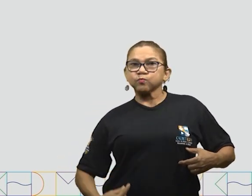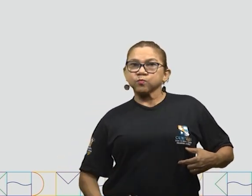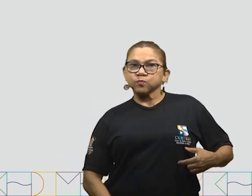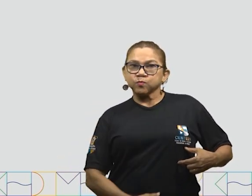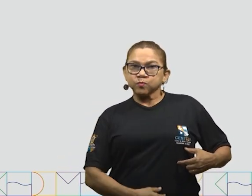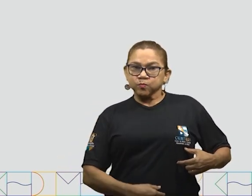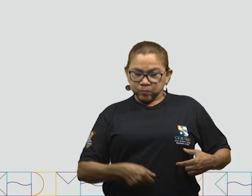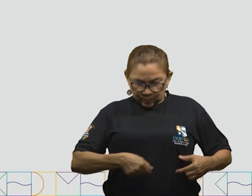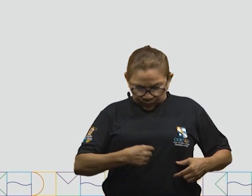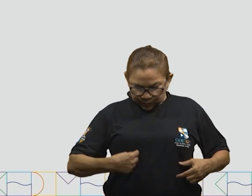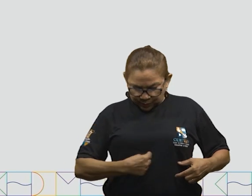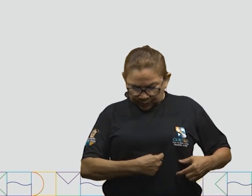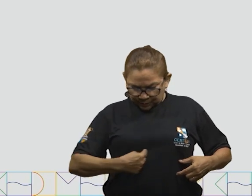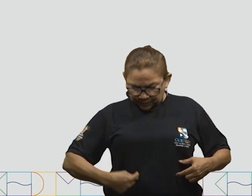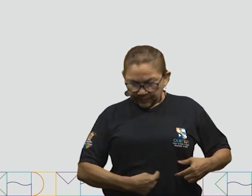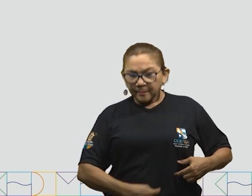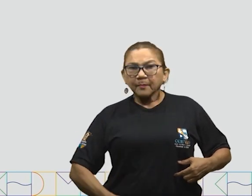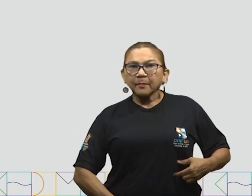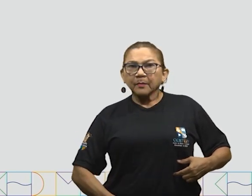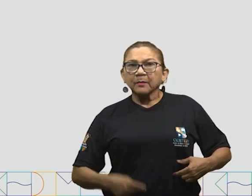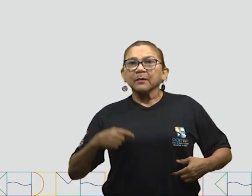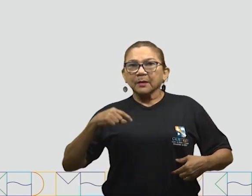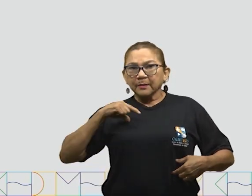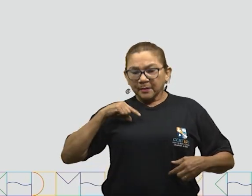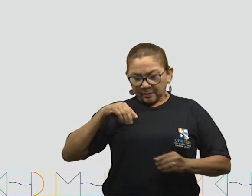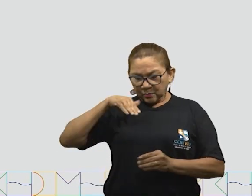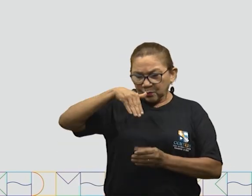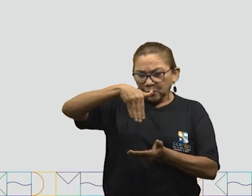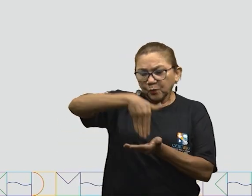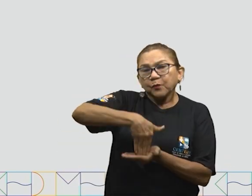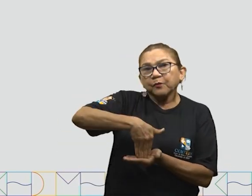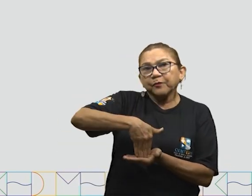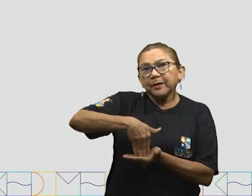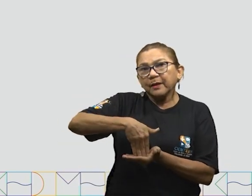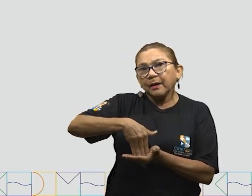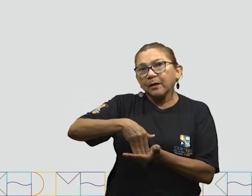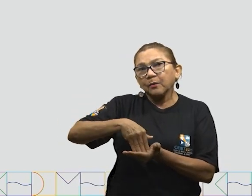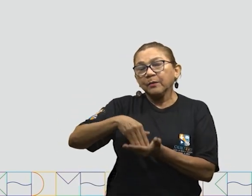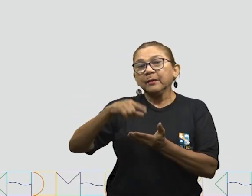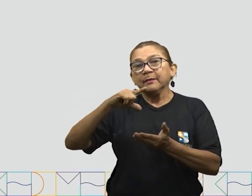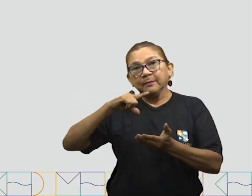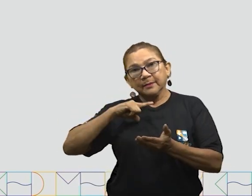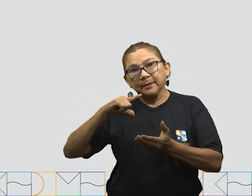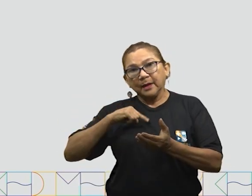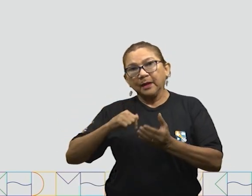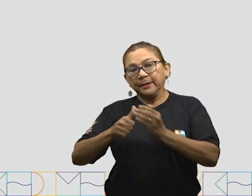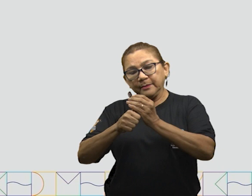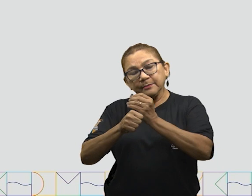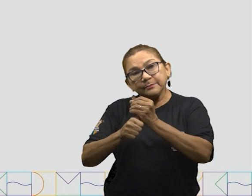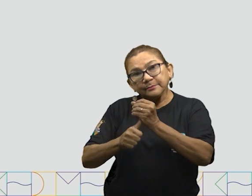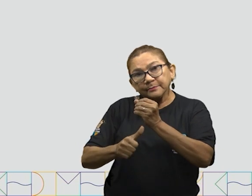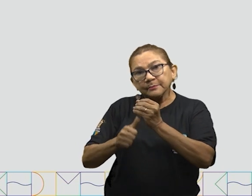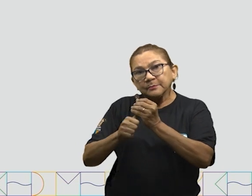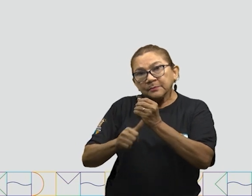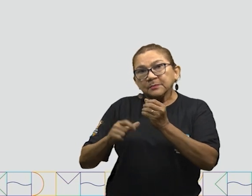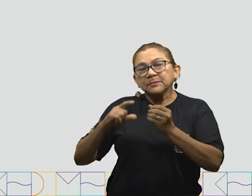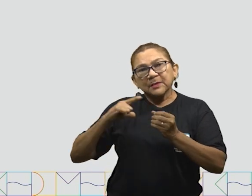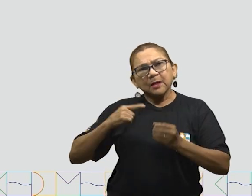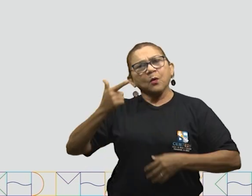Ao final do intestino grosso existe o ânus. Há também outros órgãos que fazem parte da